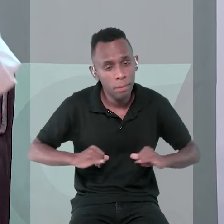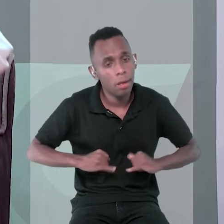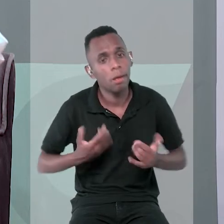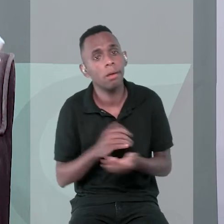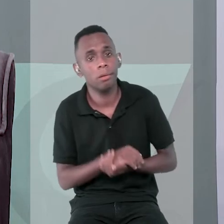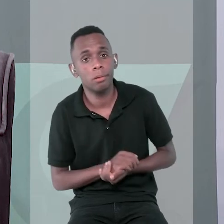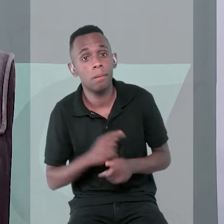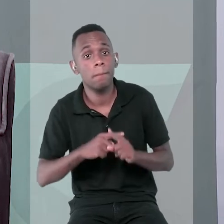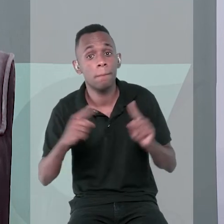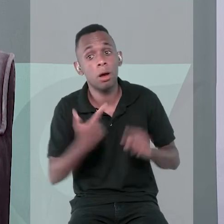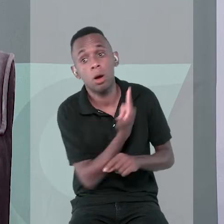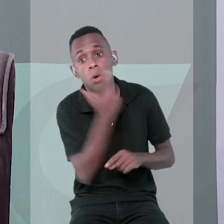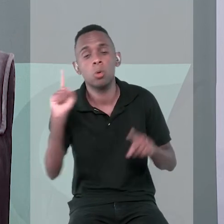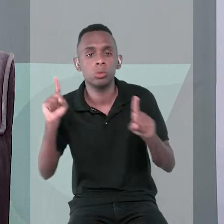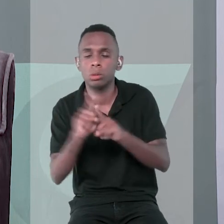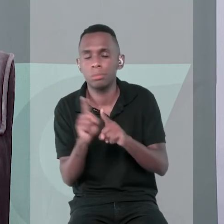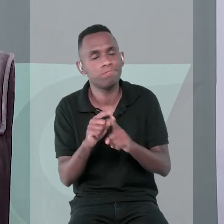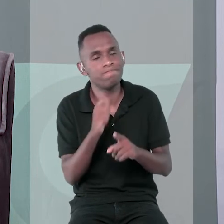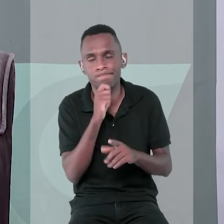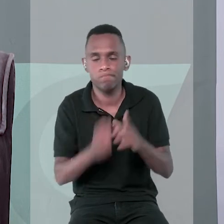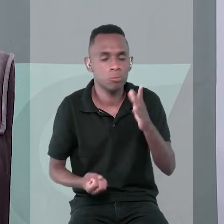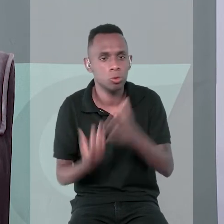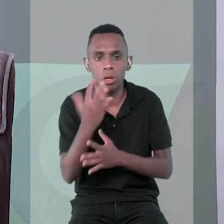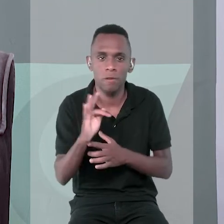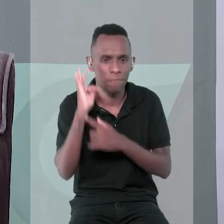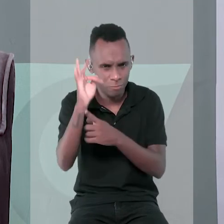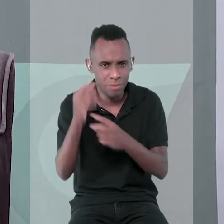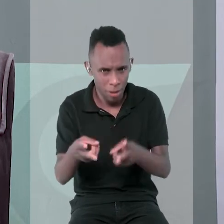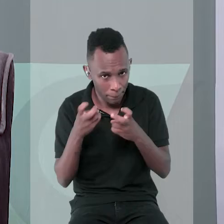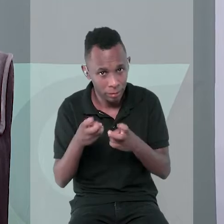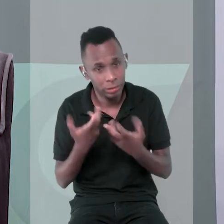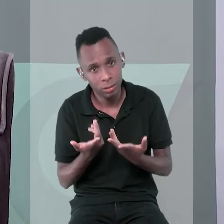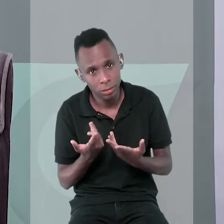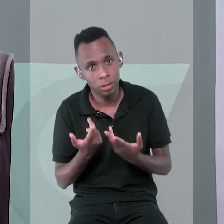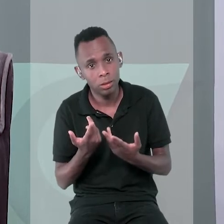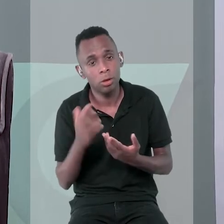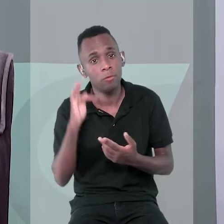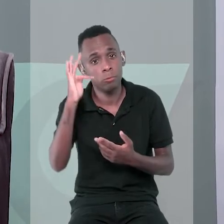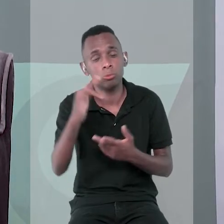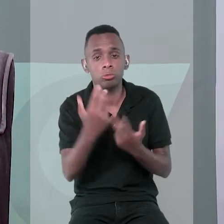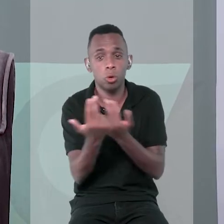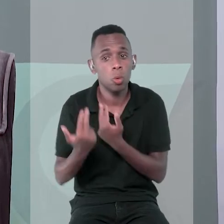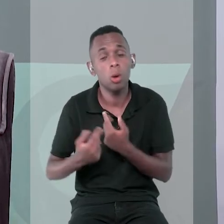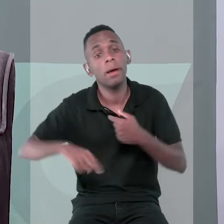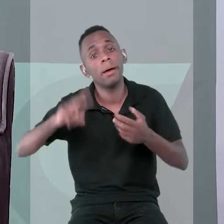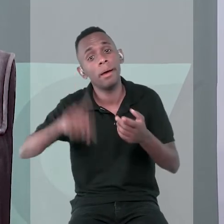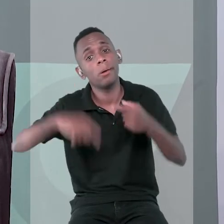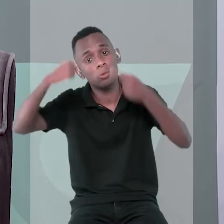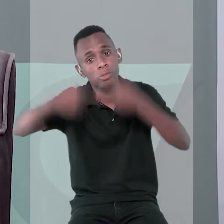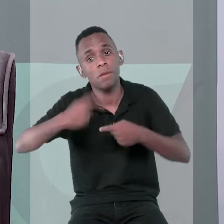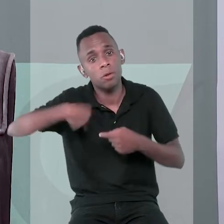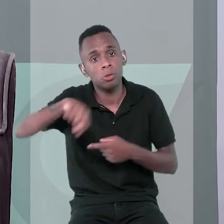né? Mas, por outro, não cria o futuro, percebe? E muito menos um futuro comum. Eu acho que esse é o